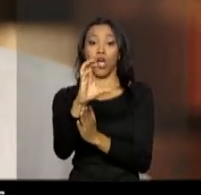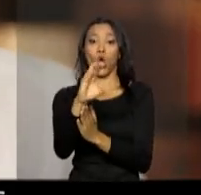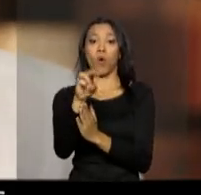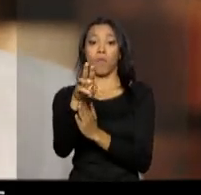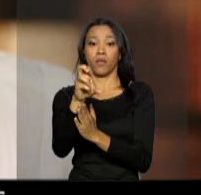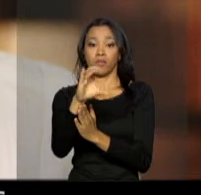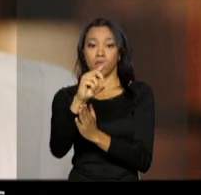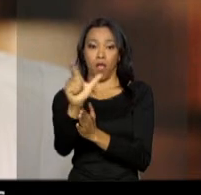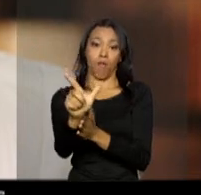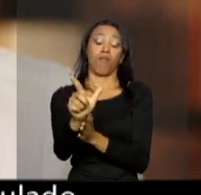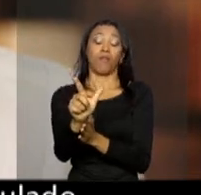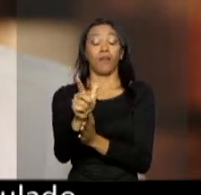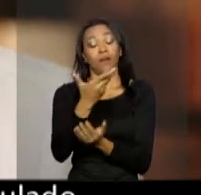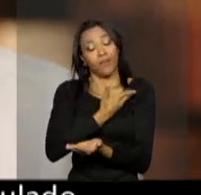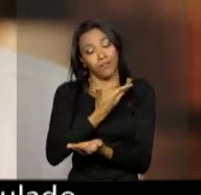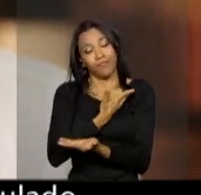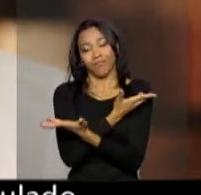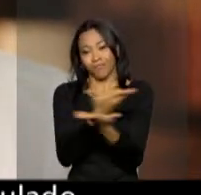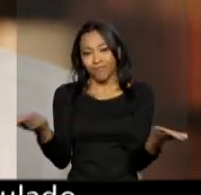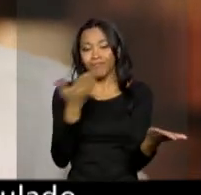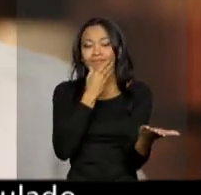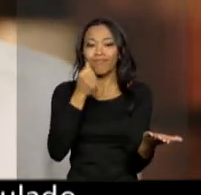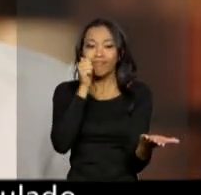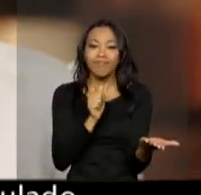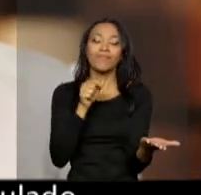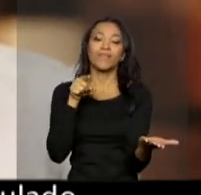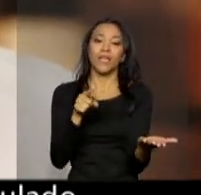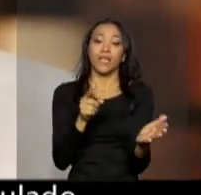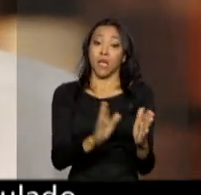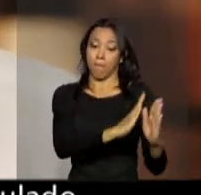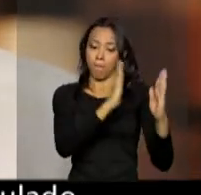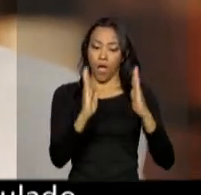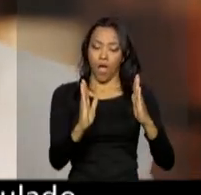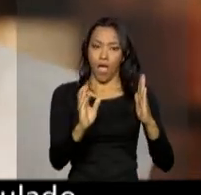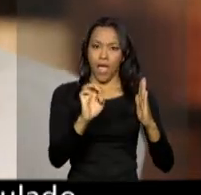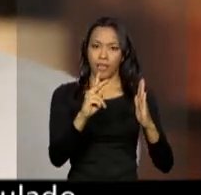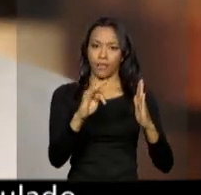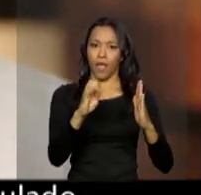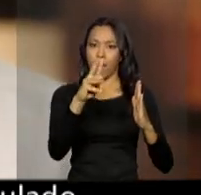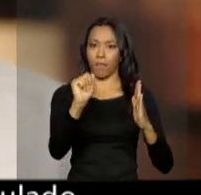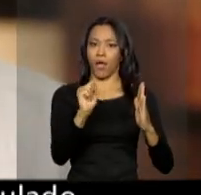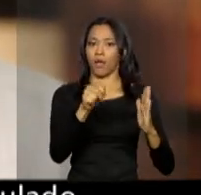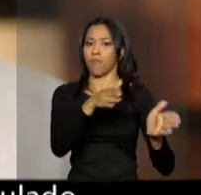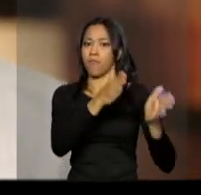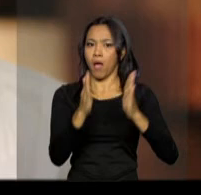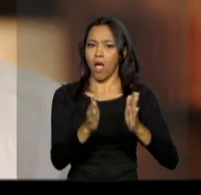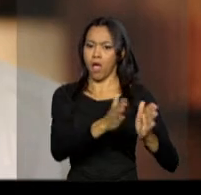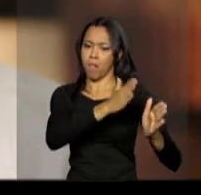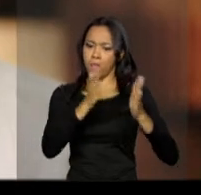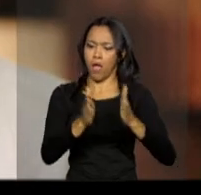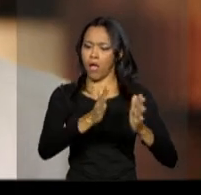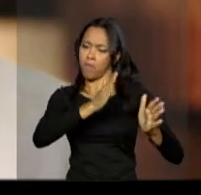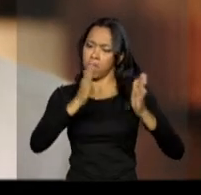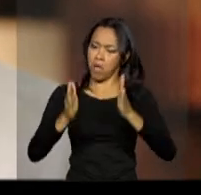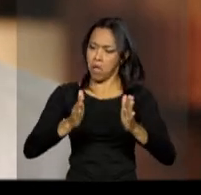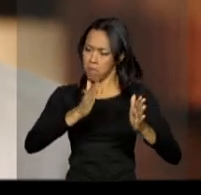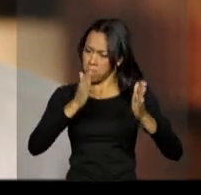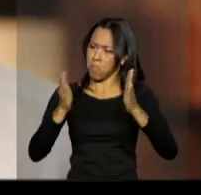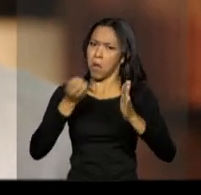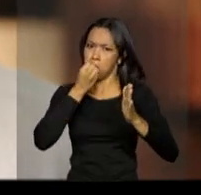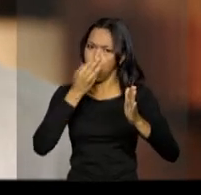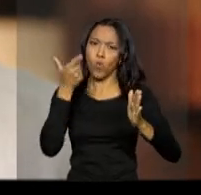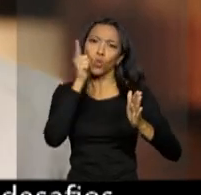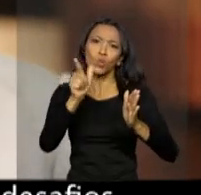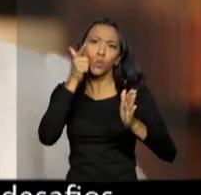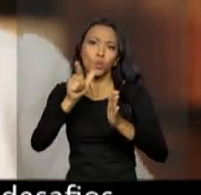queridas brasileiras, as etapas de viabilização do pré-sal têm acumulado, até agora, grandes